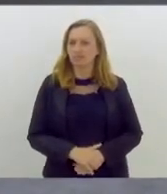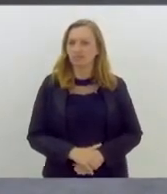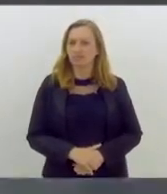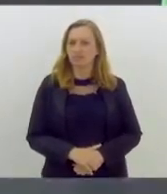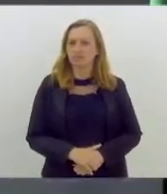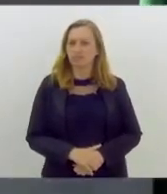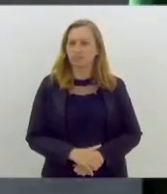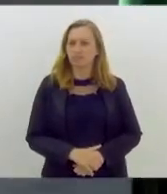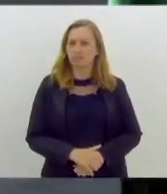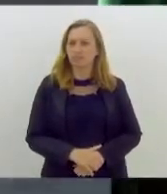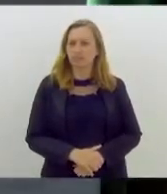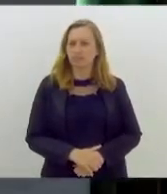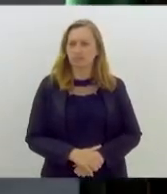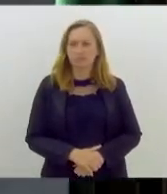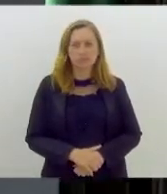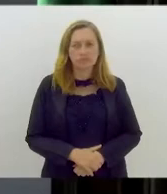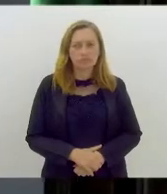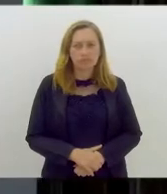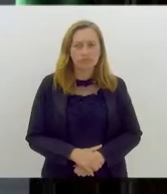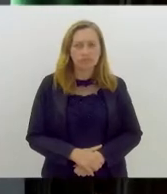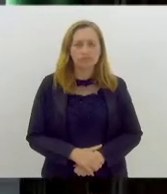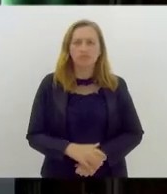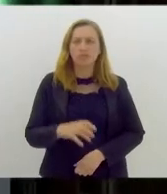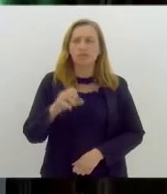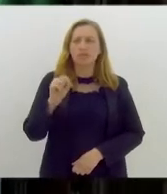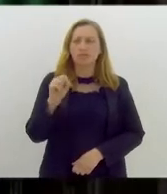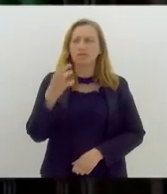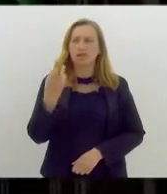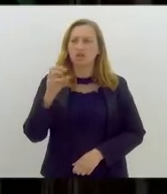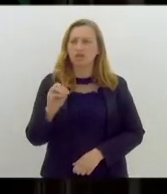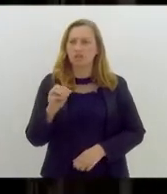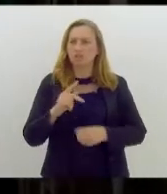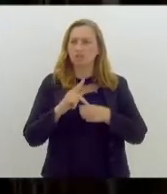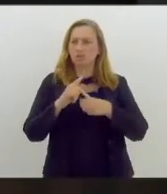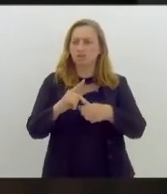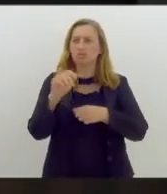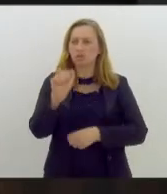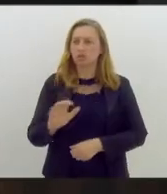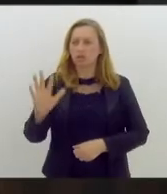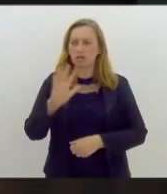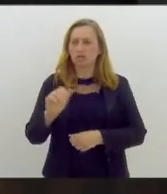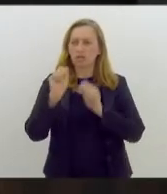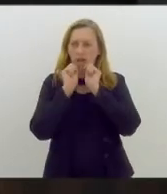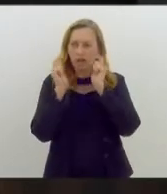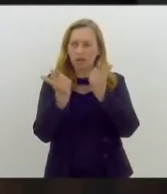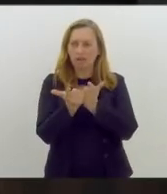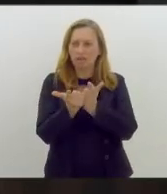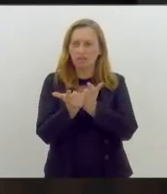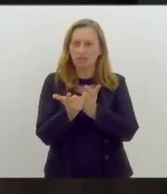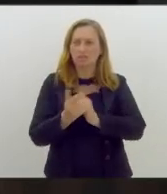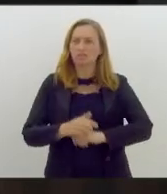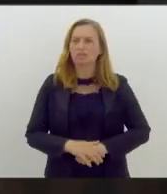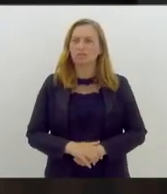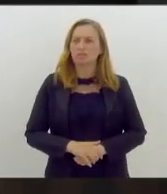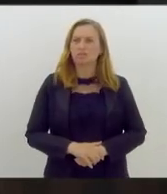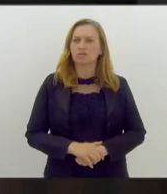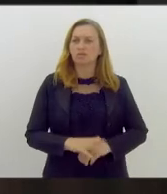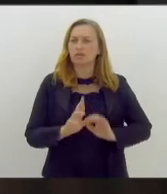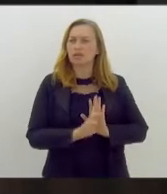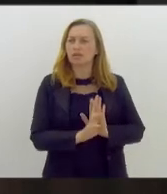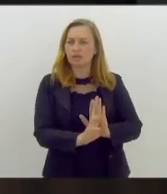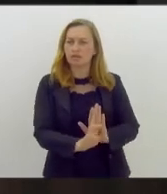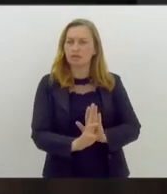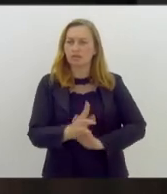O excelentíssimo senhor doutor Sérgio Pimentel, procurador-geral da Assembleia Legislativa, neste ato representando